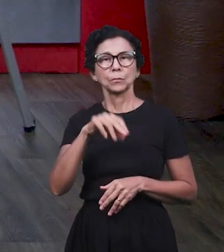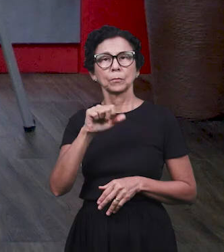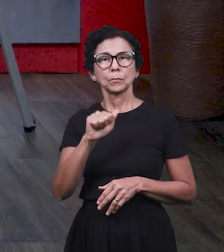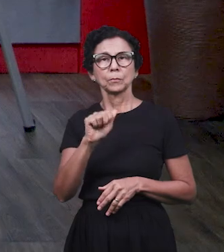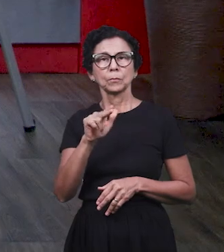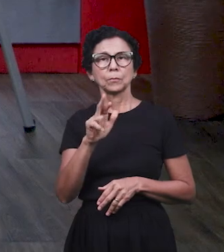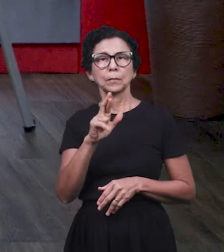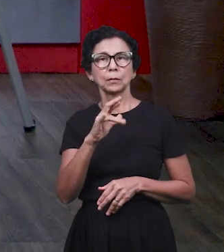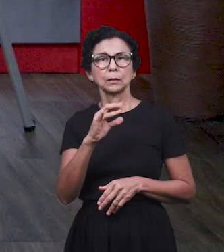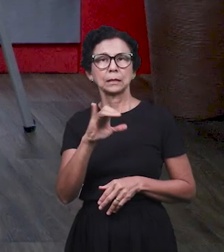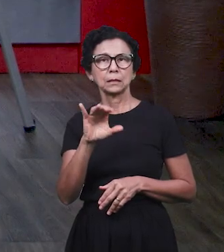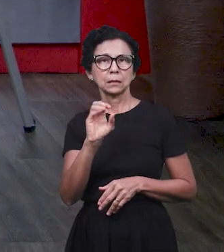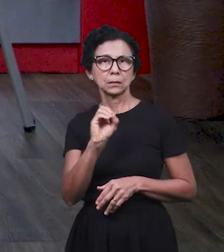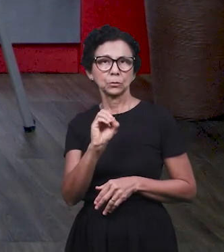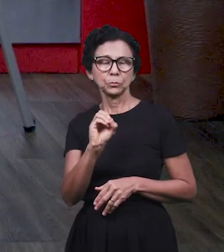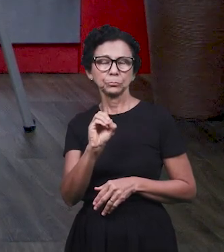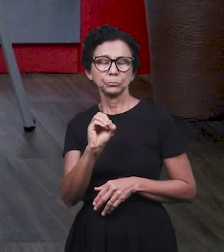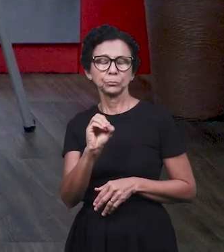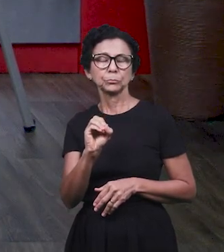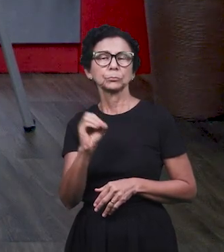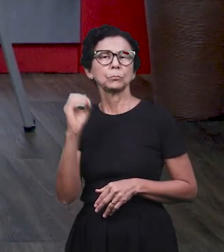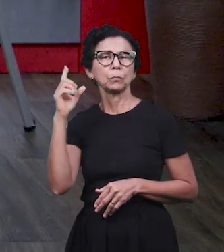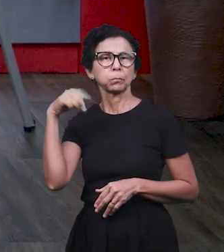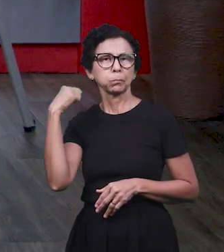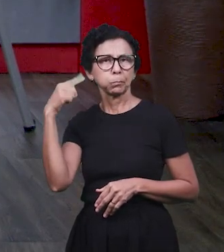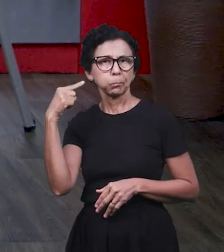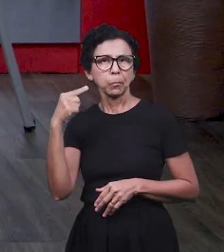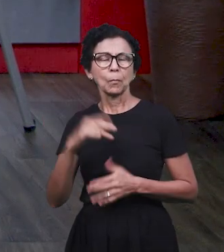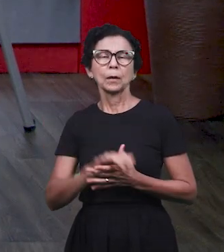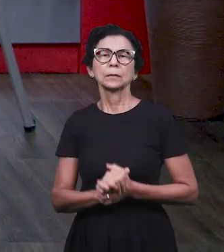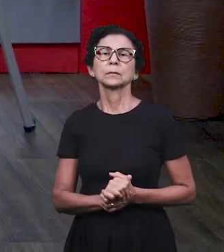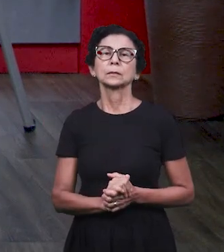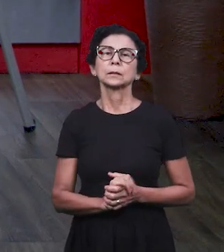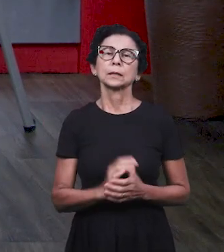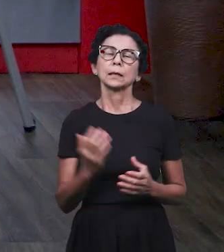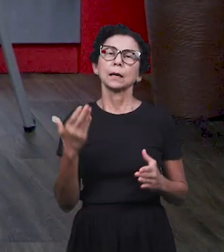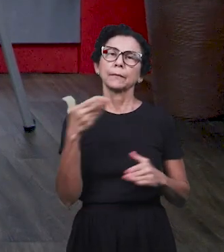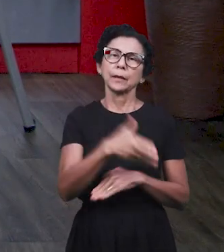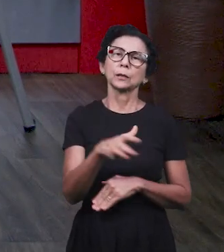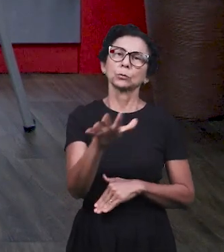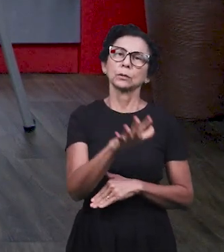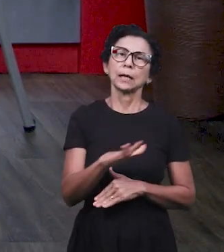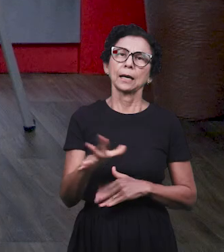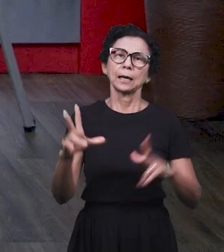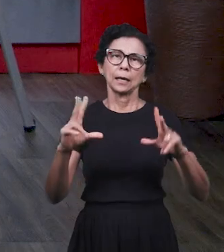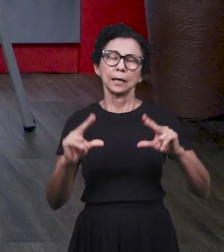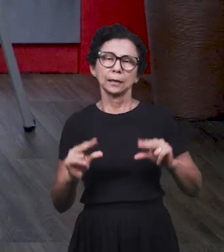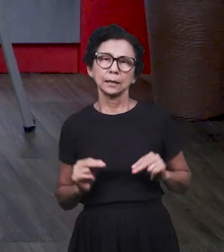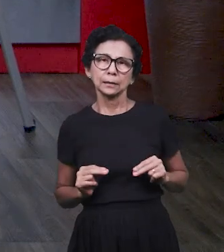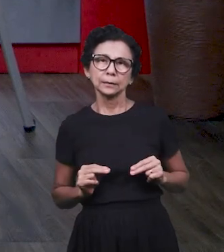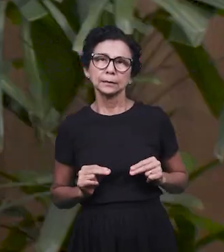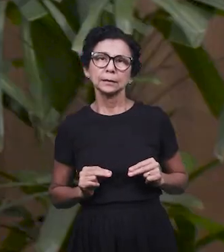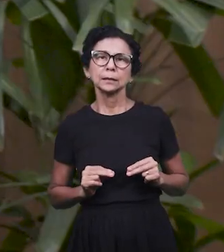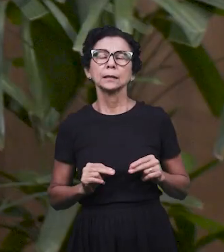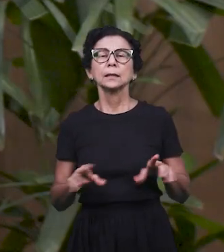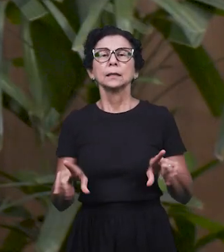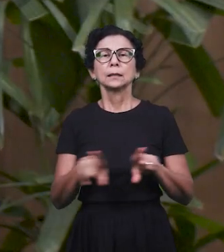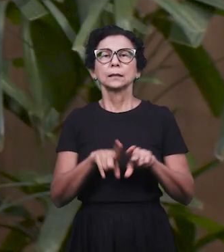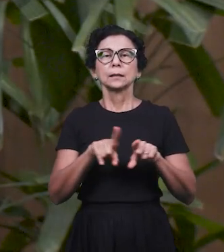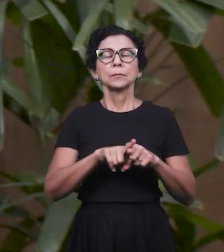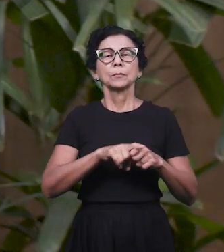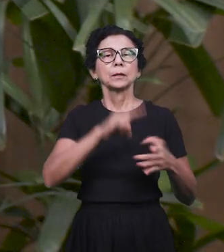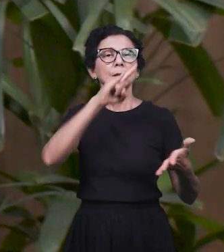que é advogado e atua nessa área de direito de sucessões, também com relação a processos de